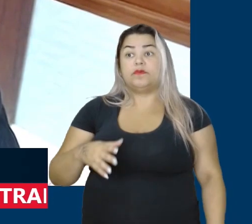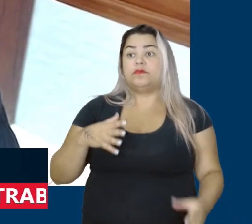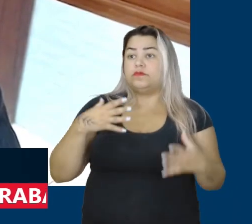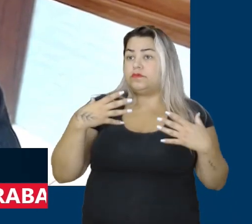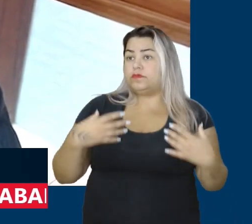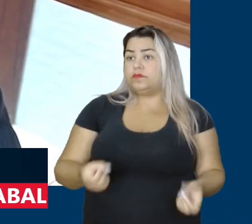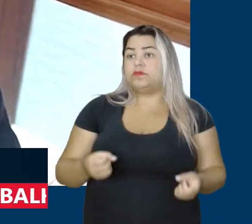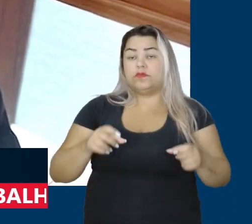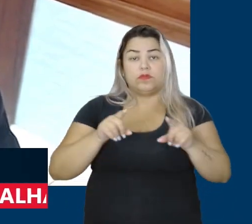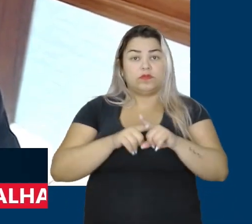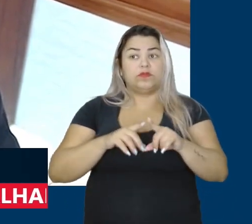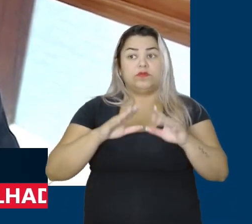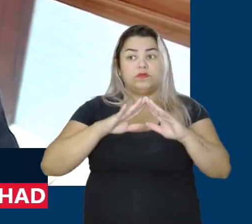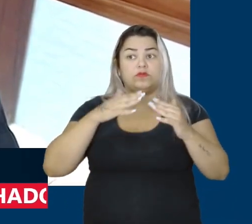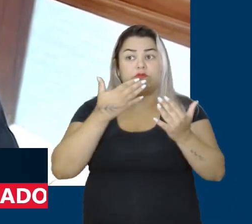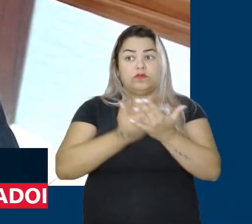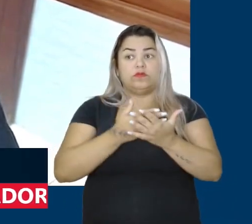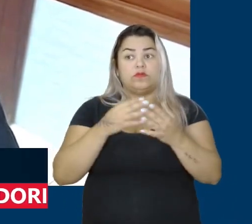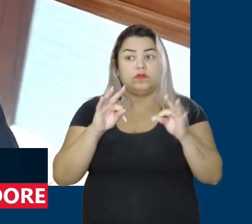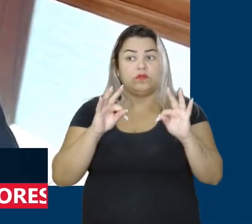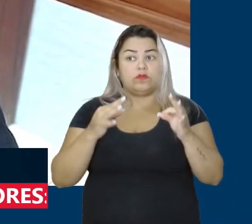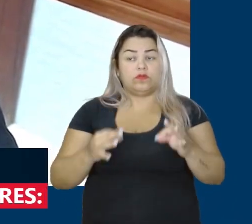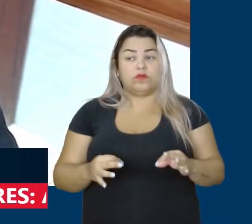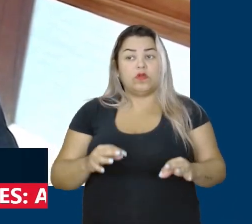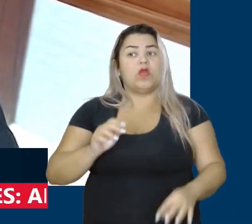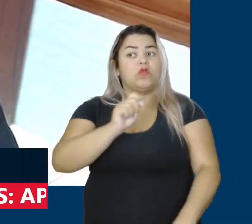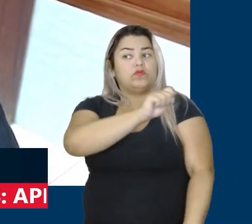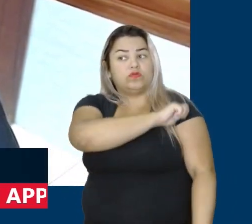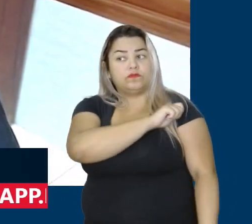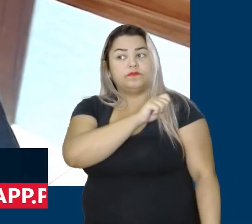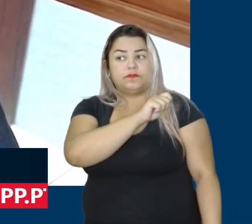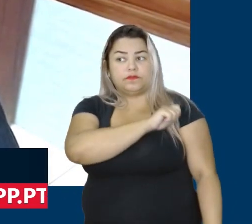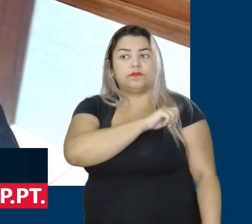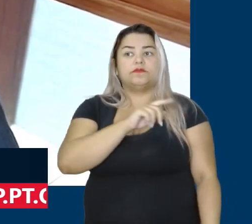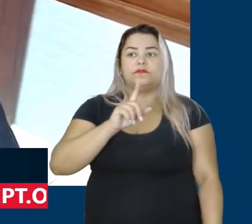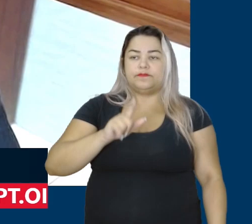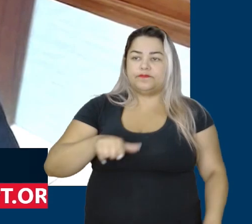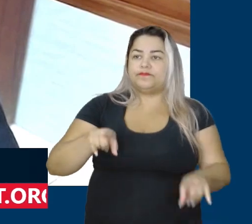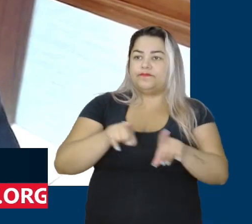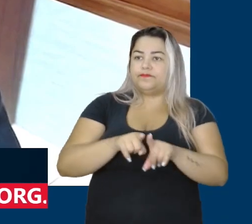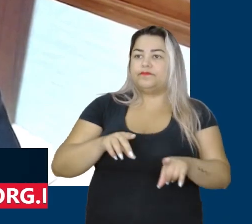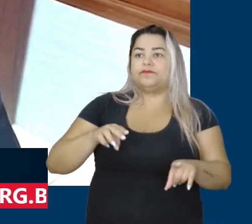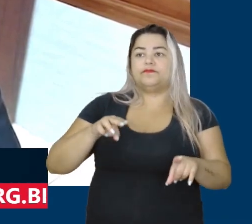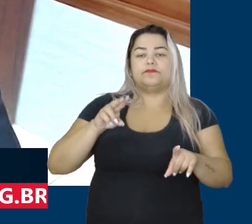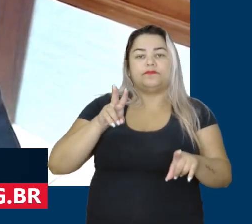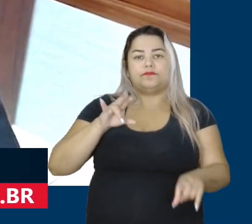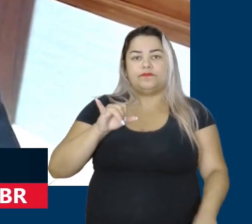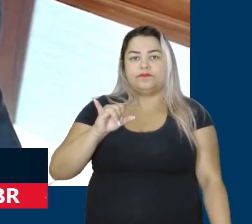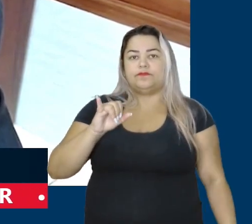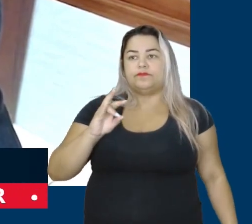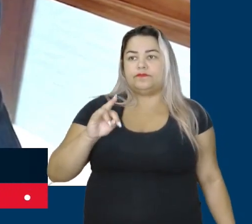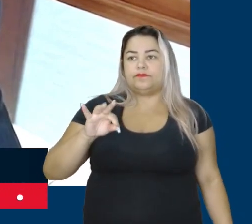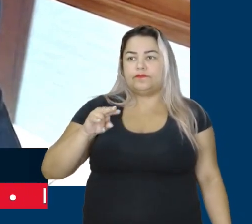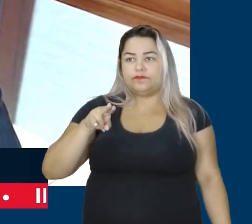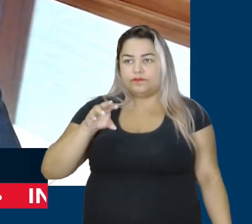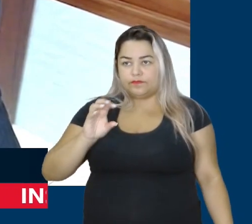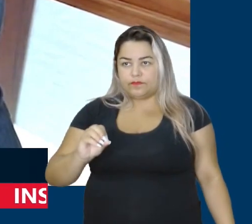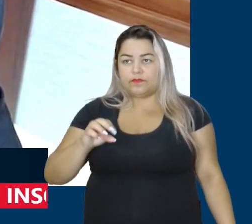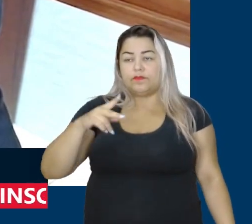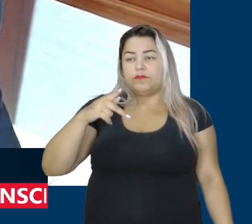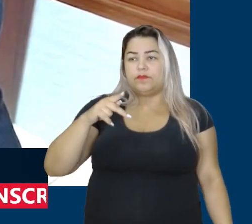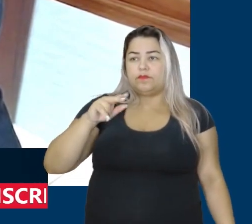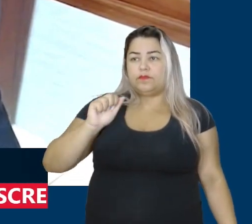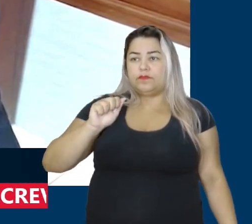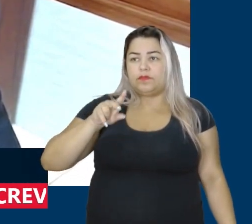100 escolas técnicas. Eu sou aluno de escola técnica. O presidente Lula também foi, o Meneghelli foi, o Vicentinho foi, Paulo Rocha foi.